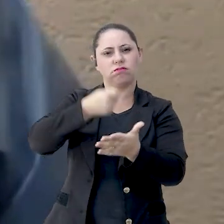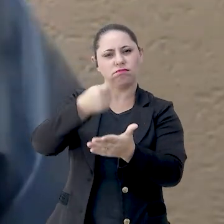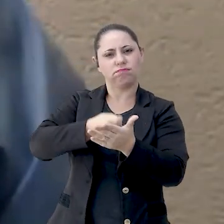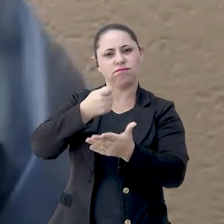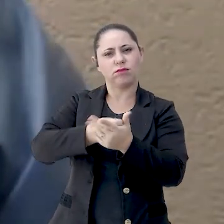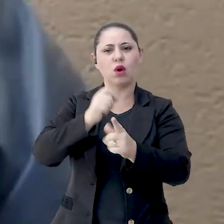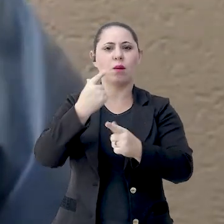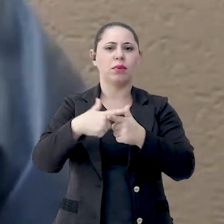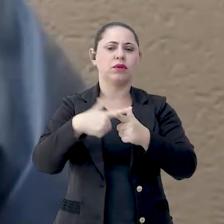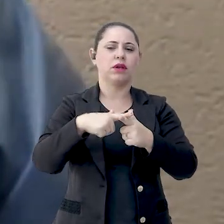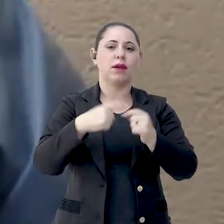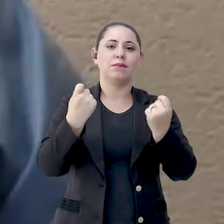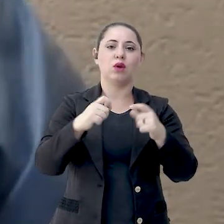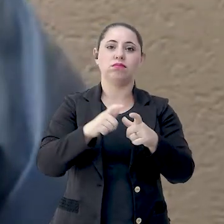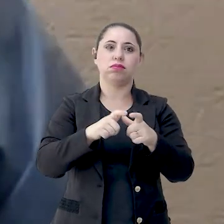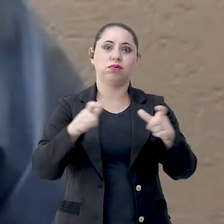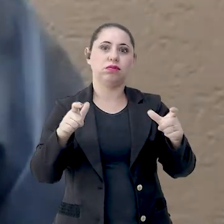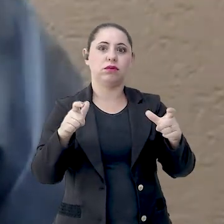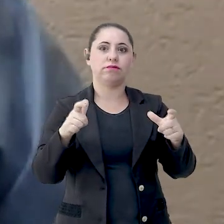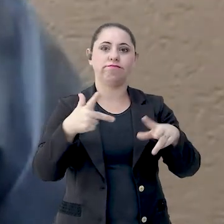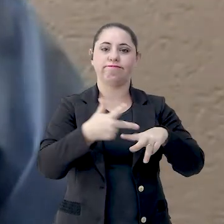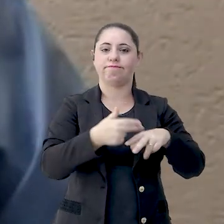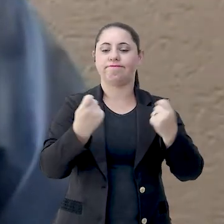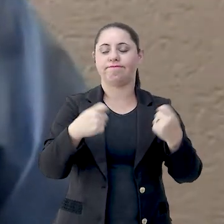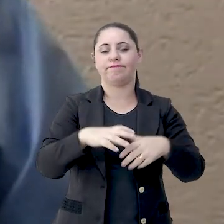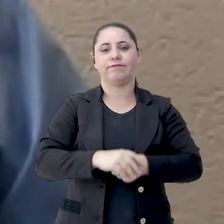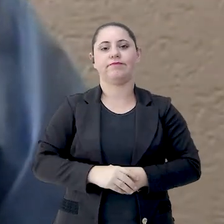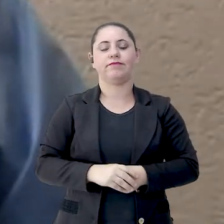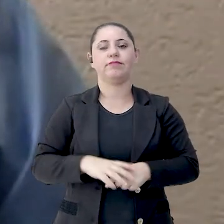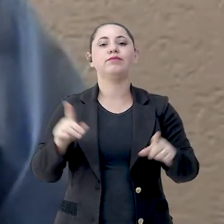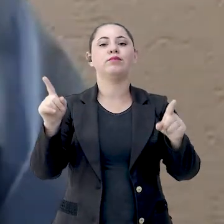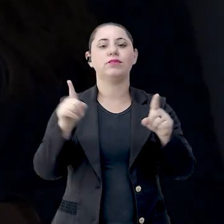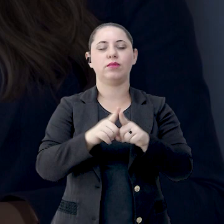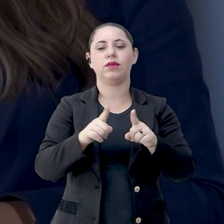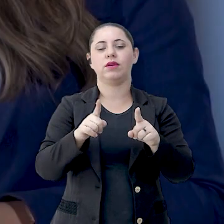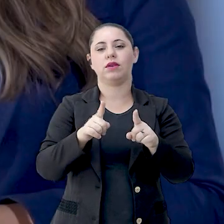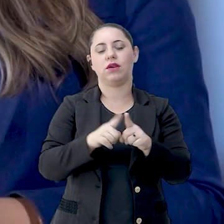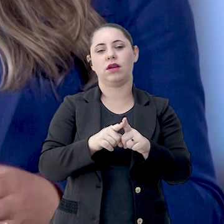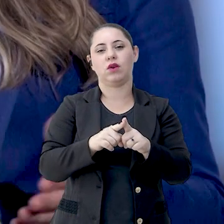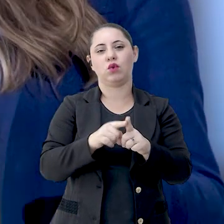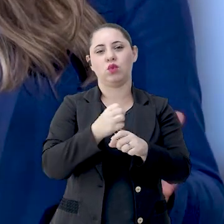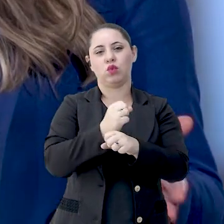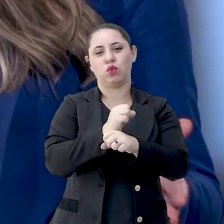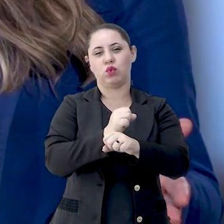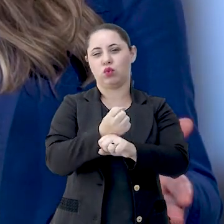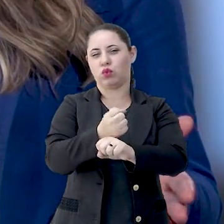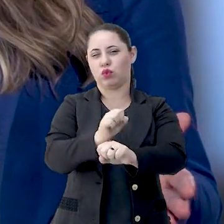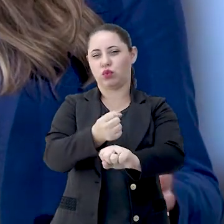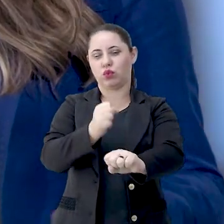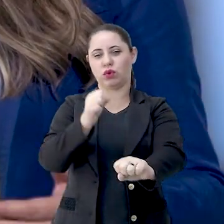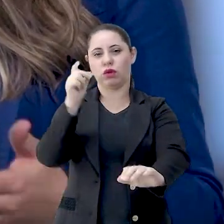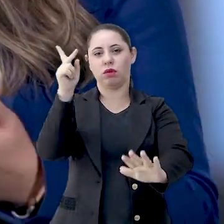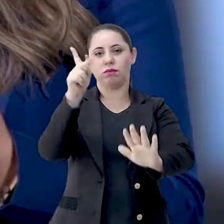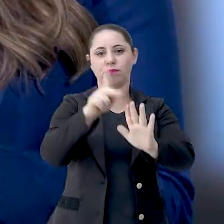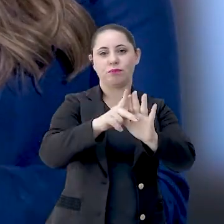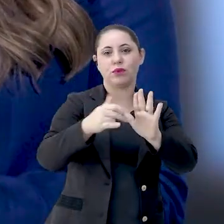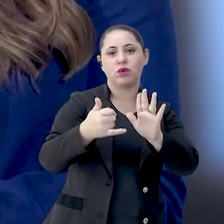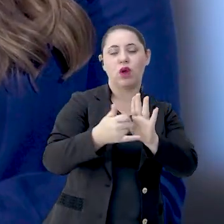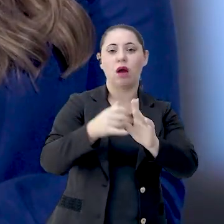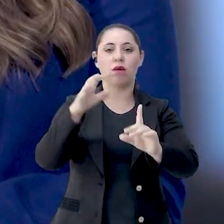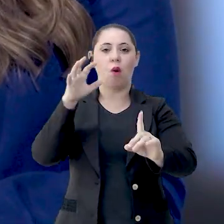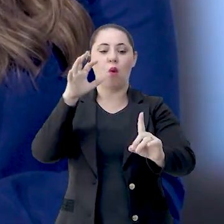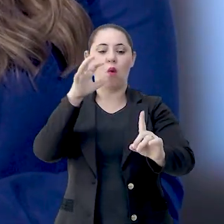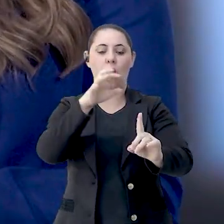os municípios. Essa cobrança vai ser grande em cima dessa demanda reprimida de saúde. Além disso tudo, um